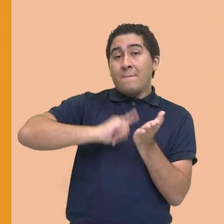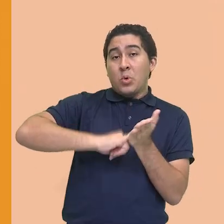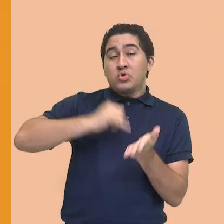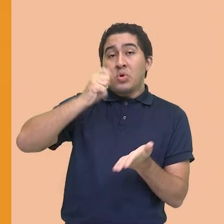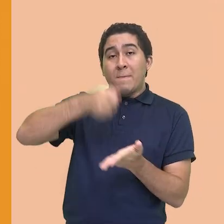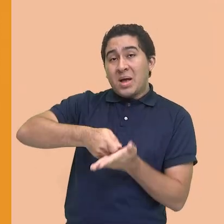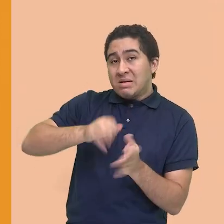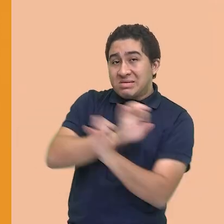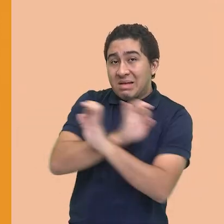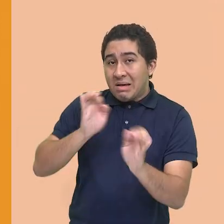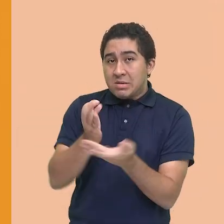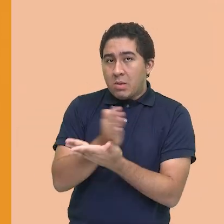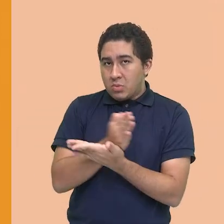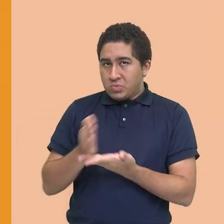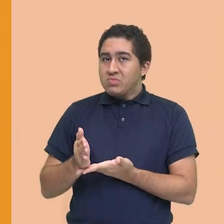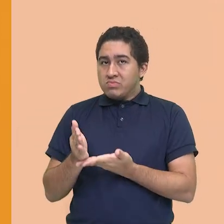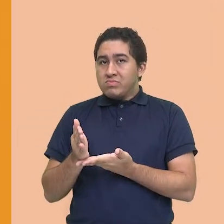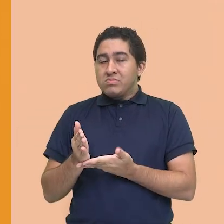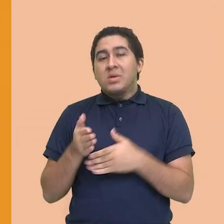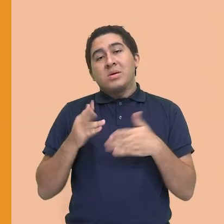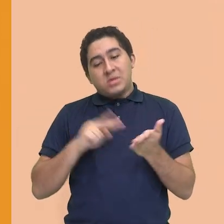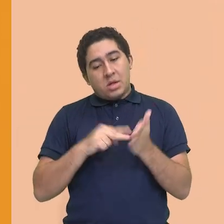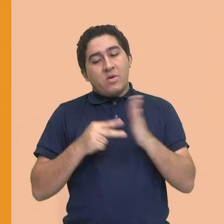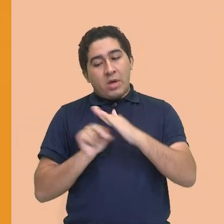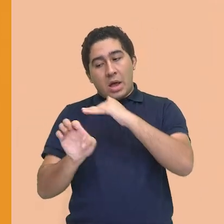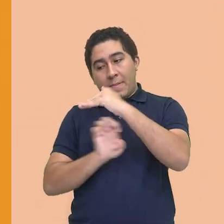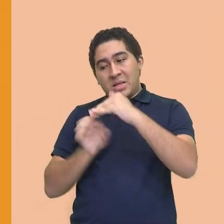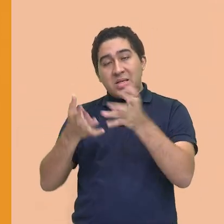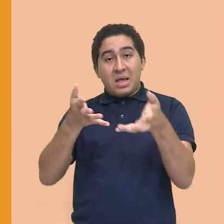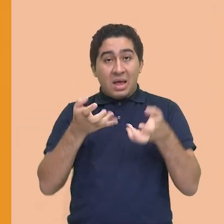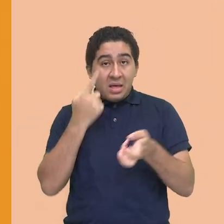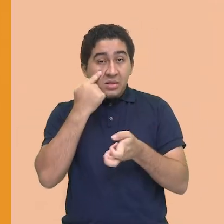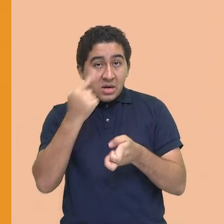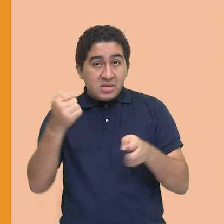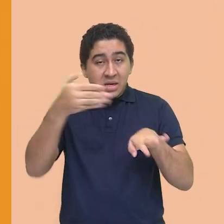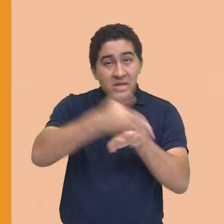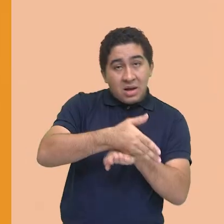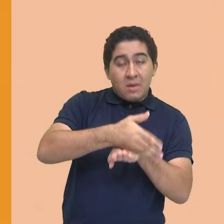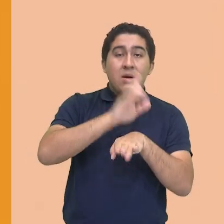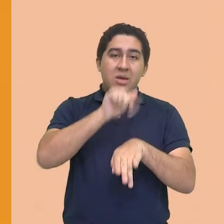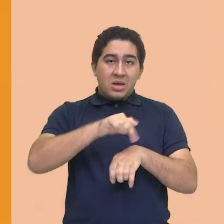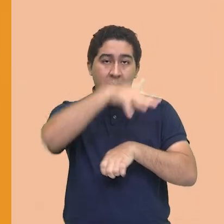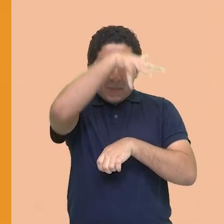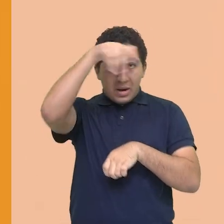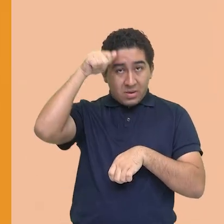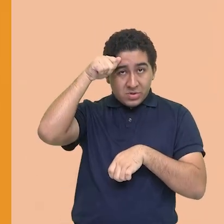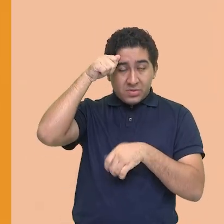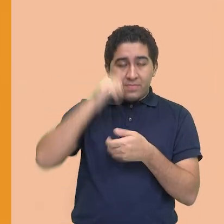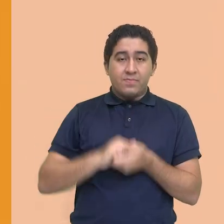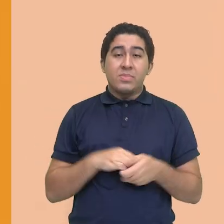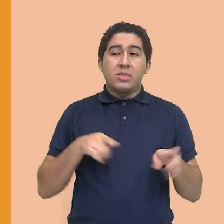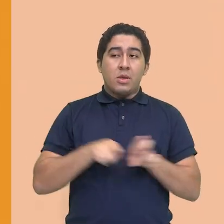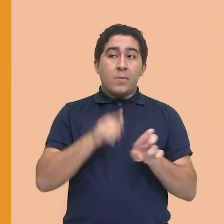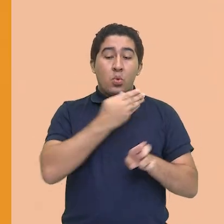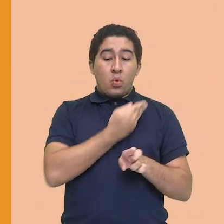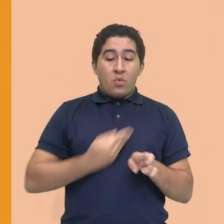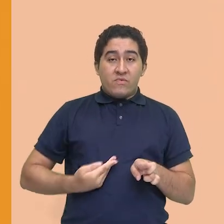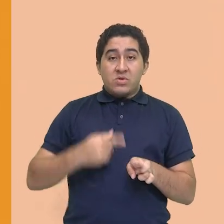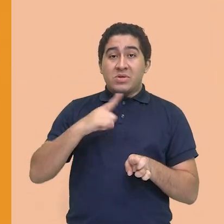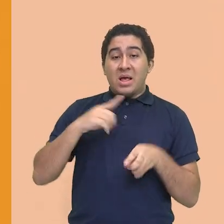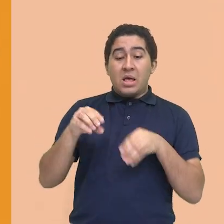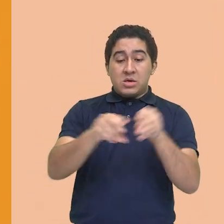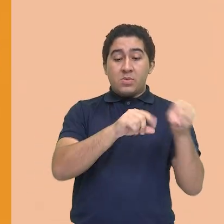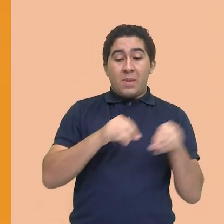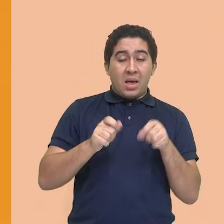uma fábrica venha para cá e se estabeleça em Manaus. Inclusive, o próprio governo deu terreno para